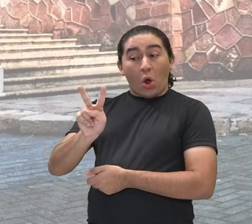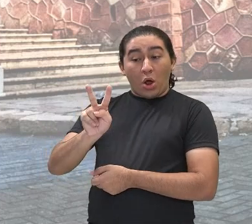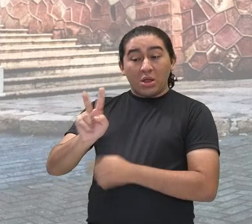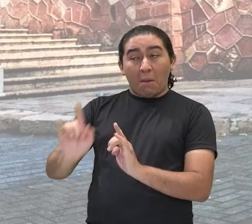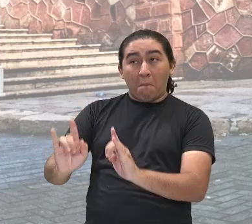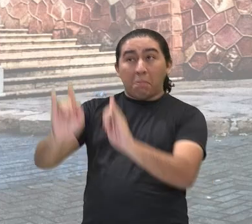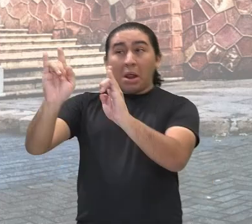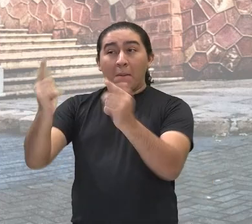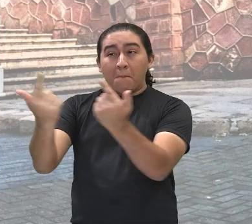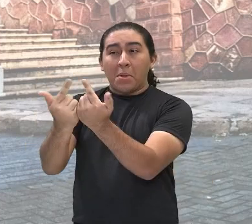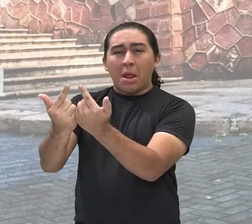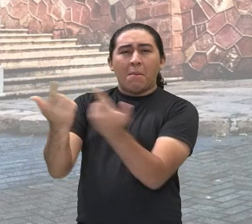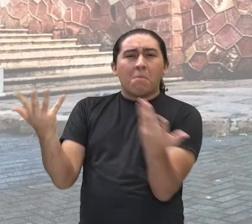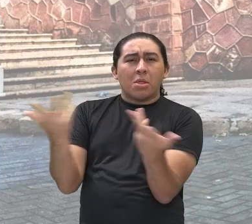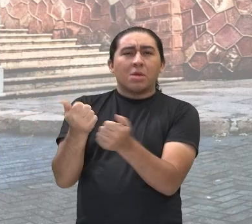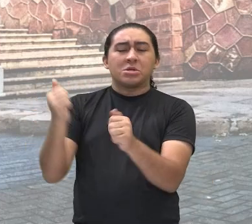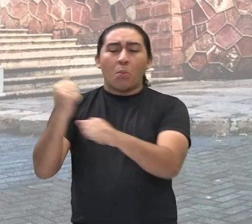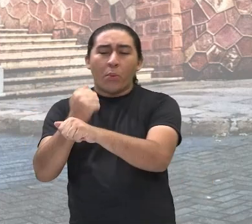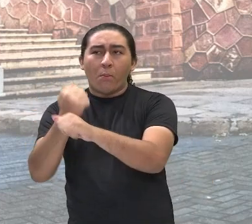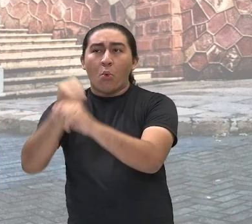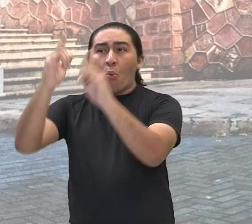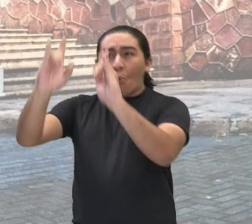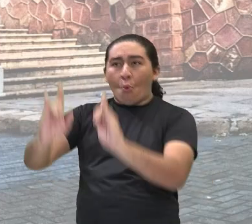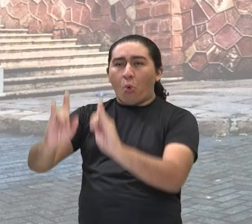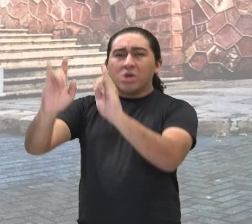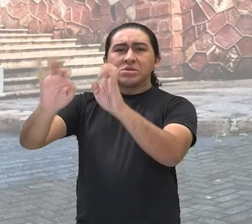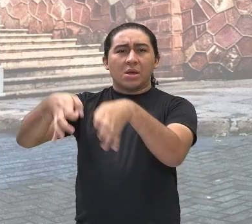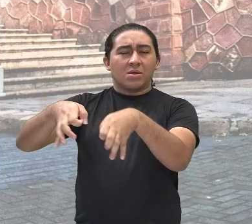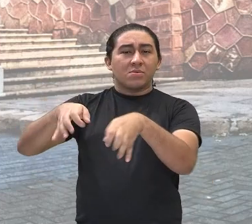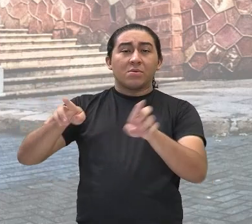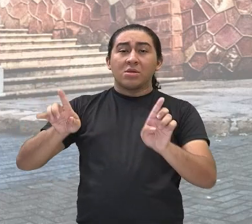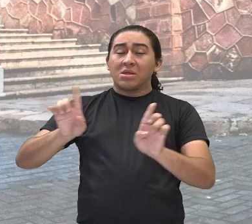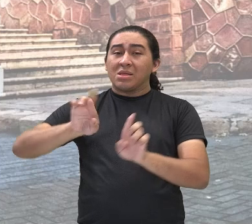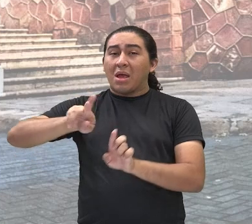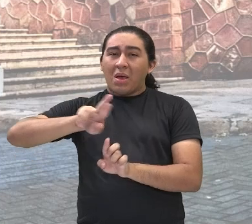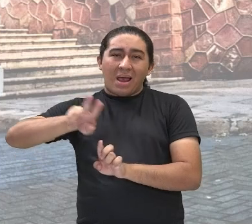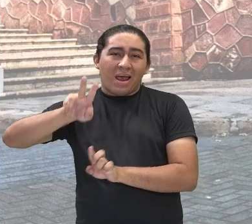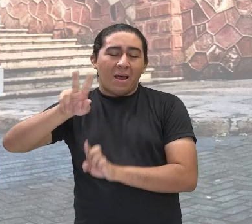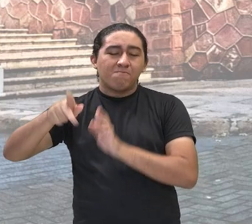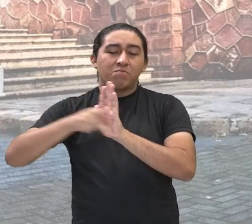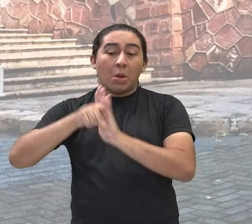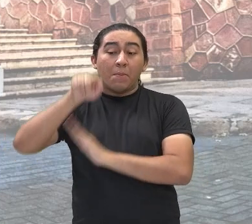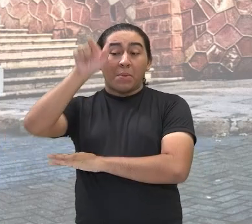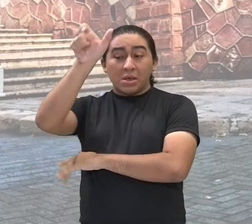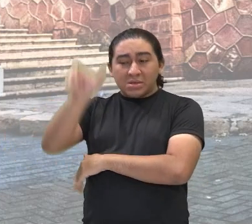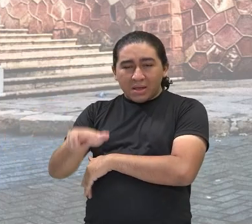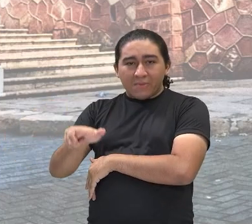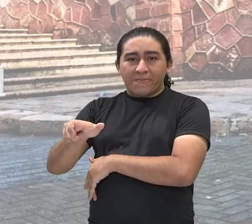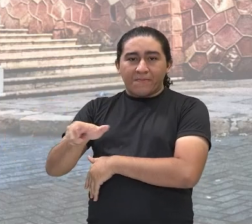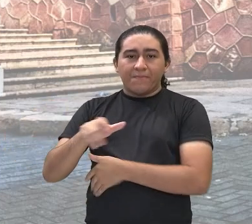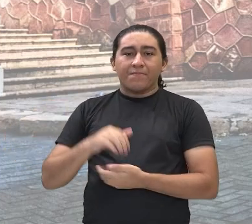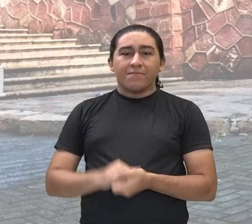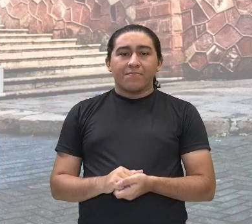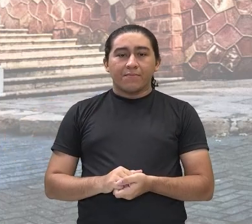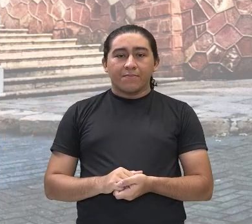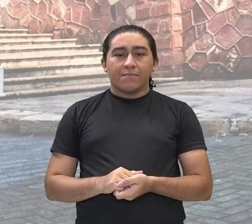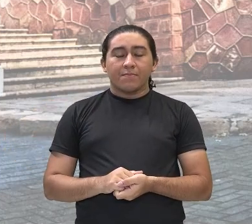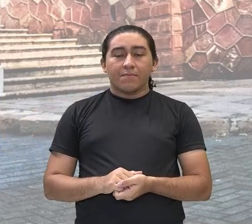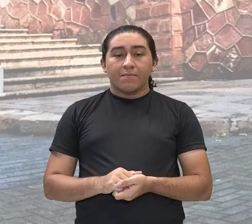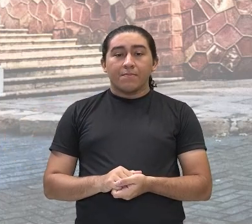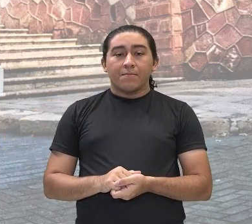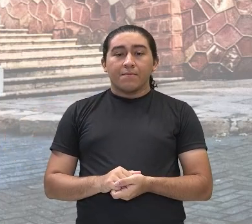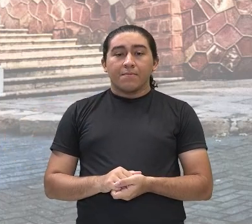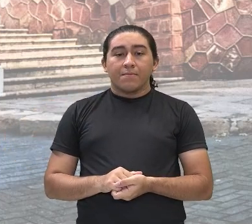como um monumento, não estamos trazendo ele como um patrimônio. Estamos trazendo aqui